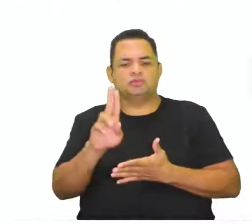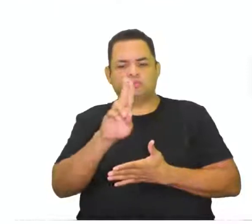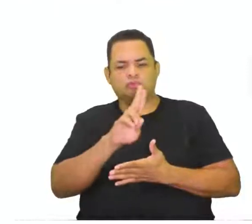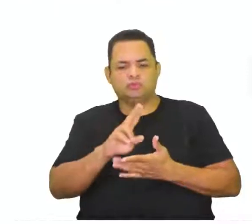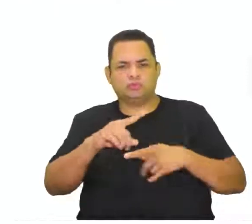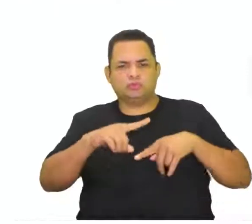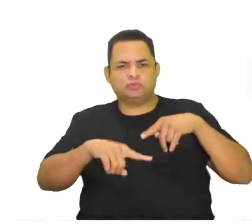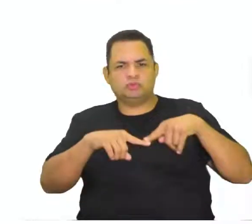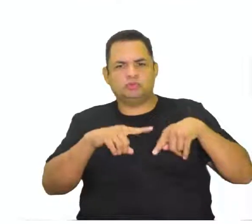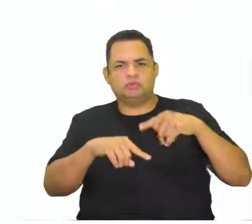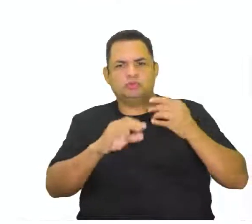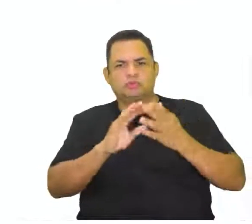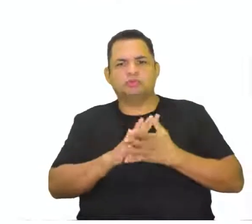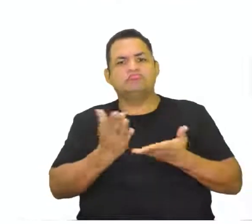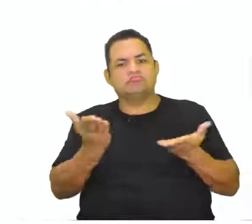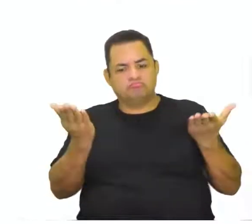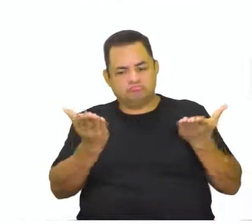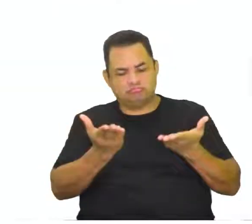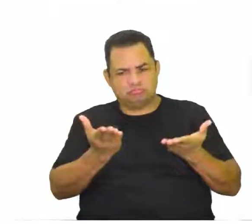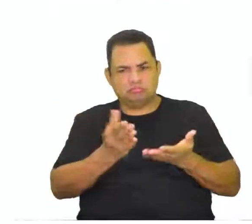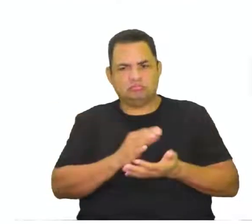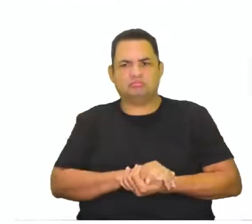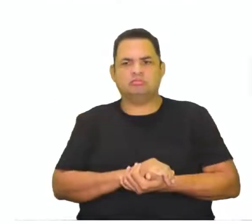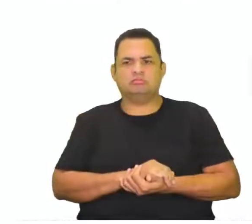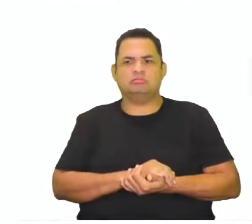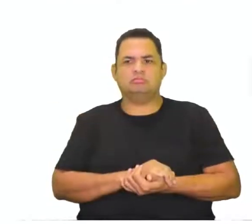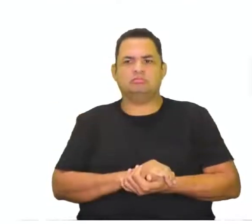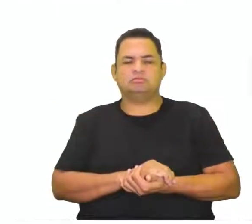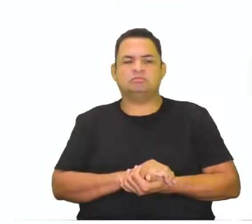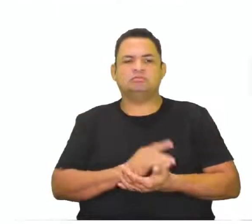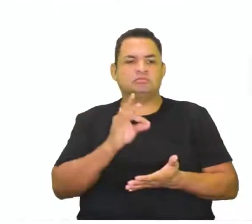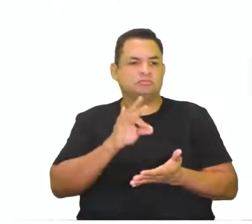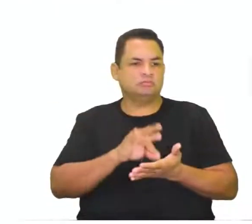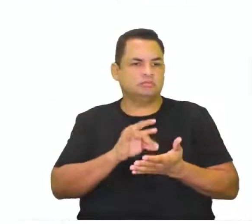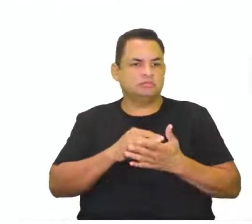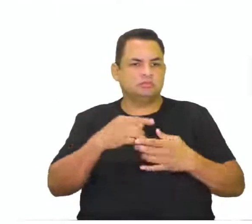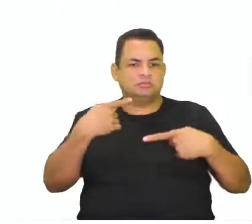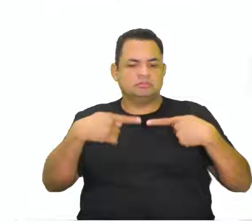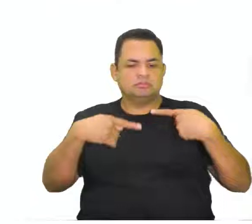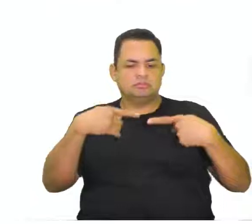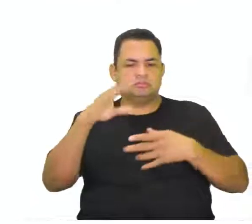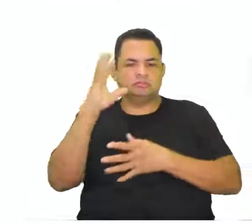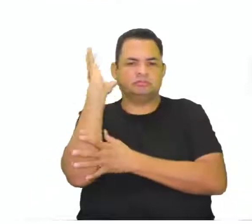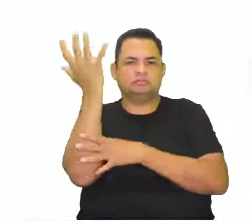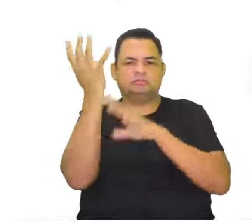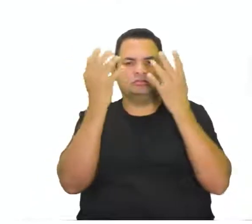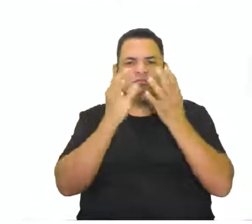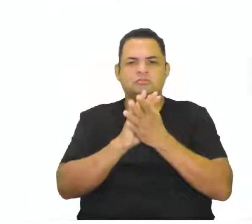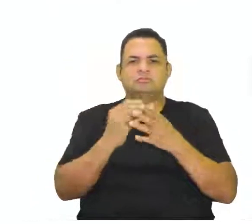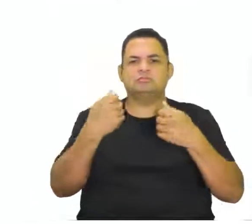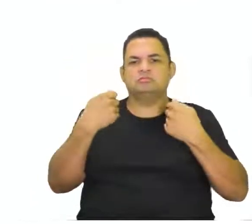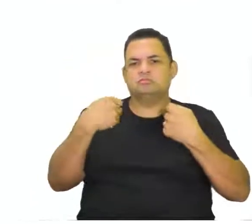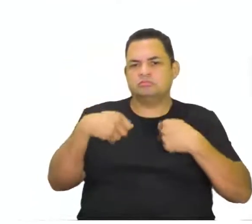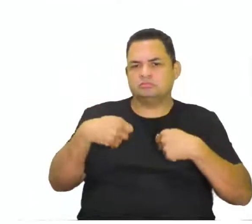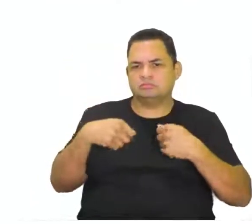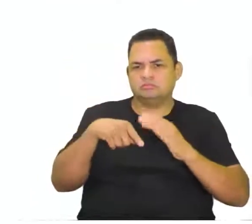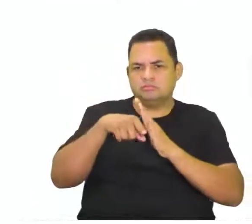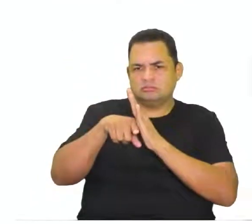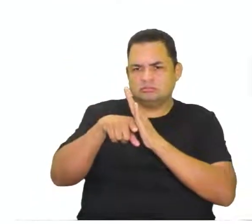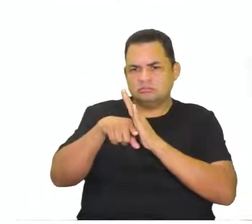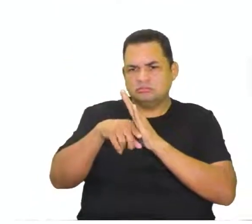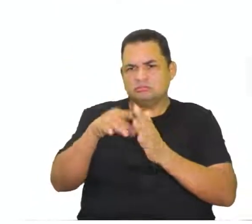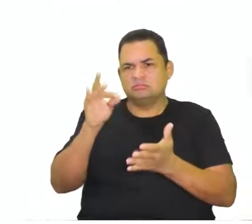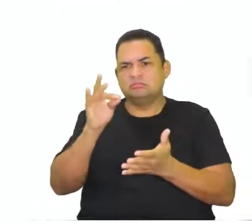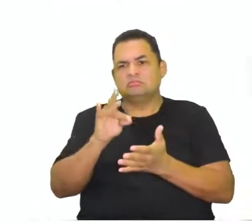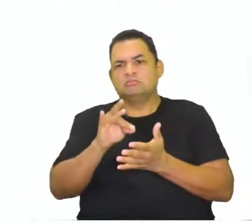de mercadorias nesse segmento. E aí, diante desse fato, as políticas ambientais elas devem analisar